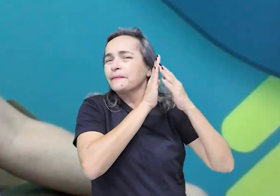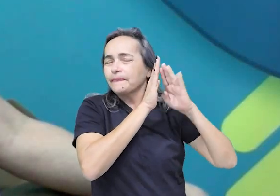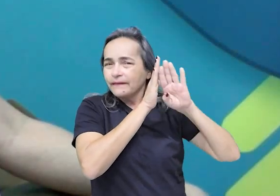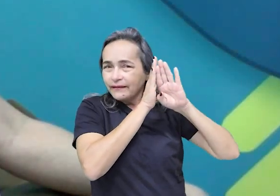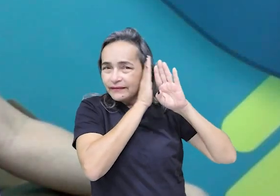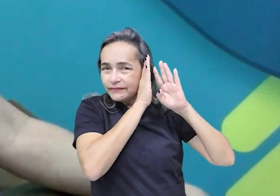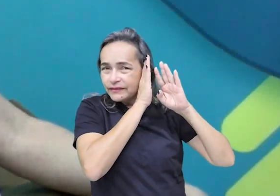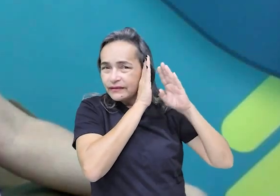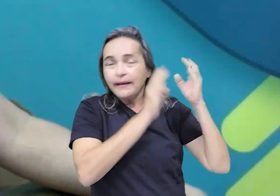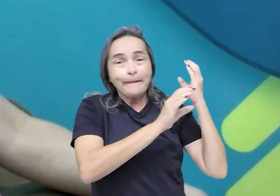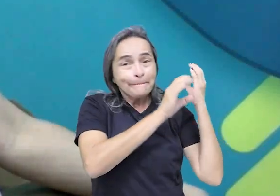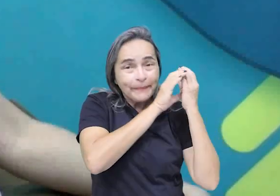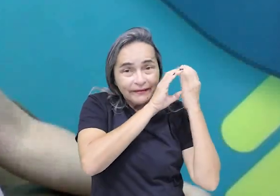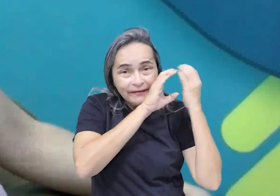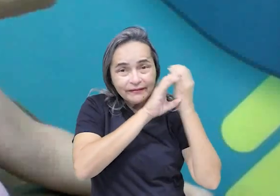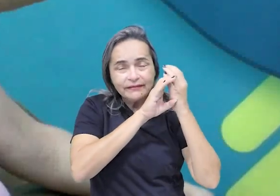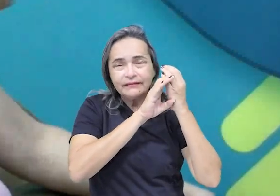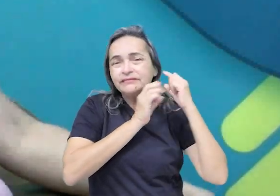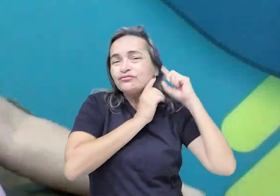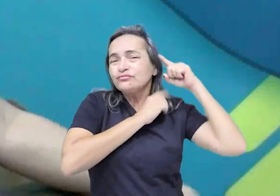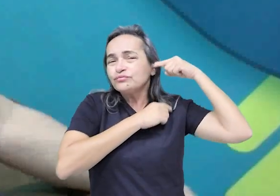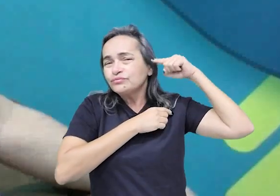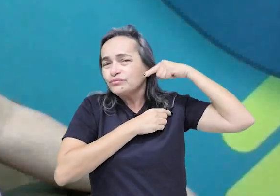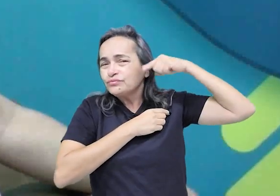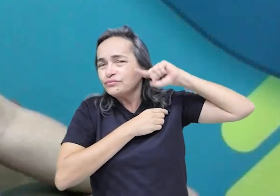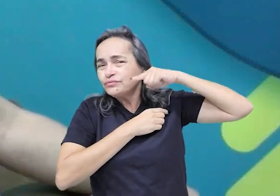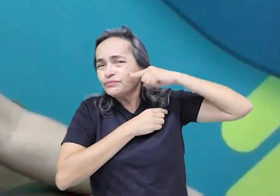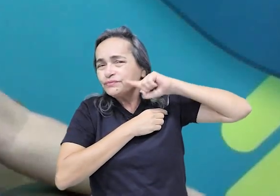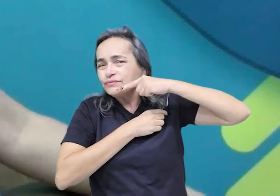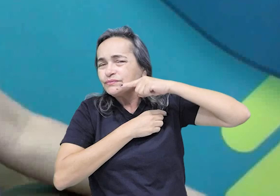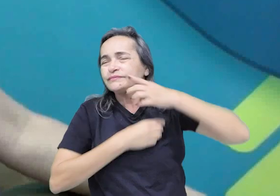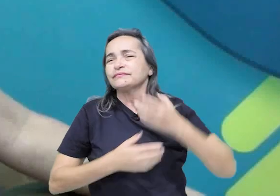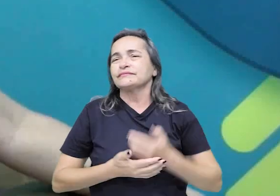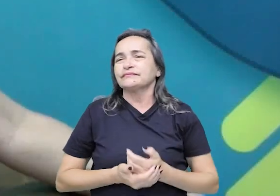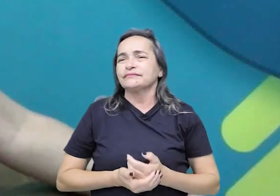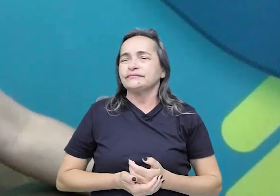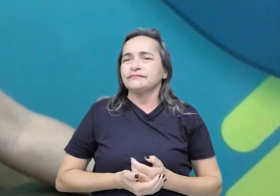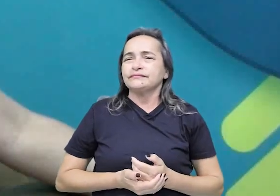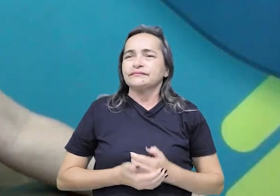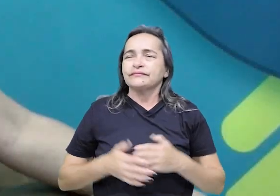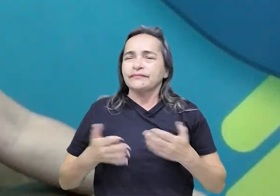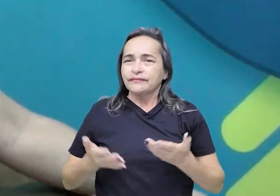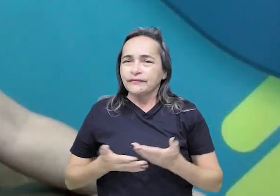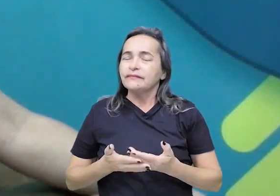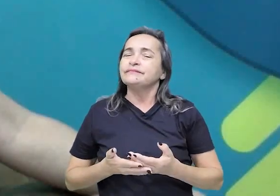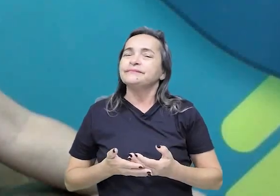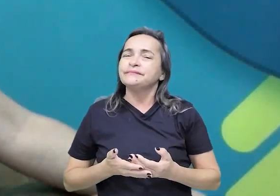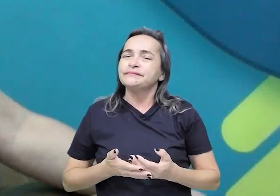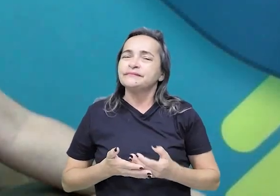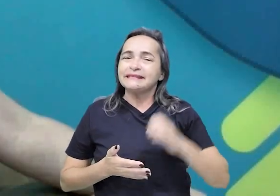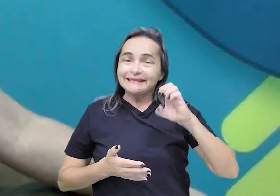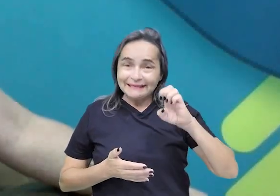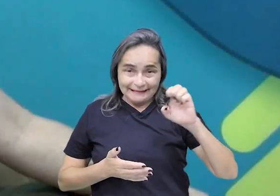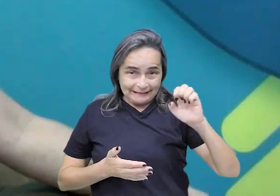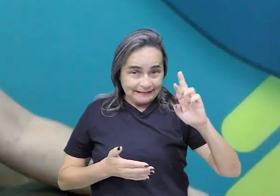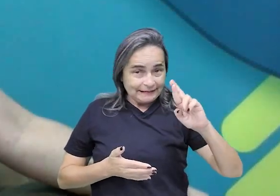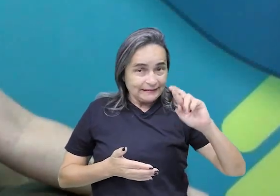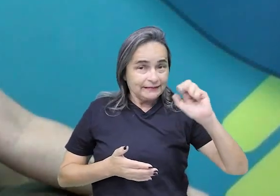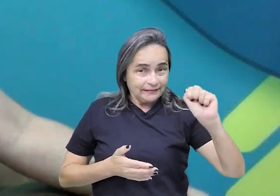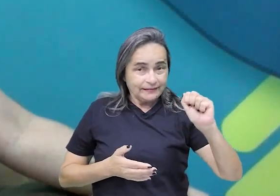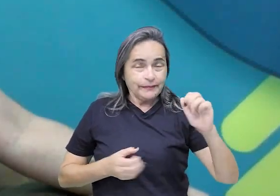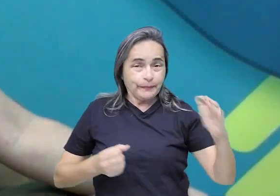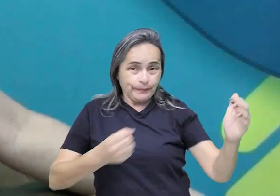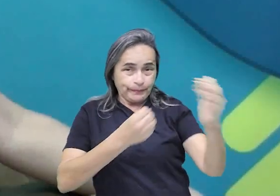membrana timpânica, que é o início da nossa audição, digamos assim, tá? Então a cera, ela vem para proteger essa